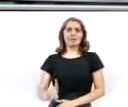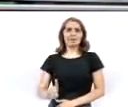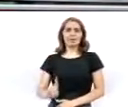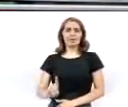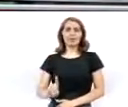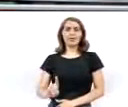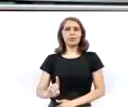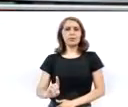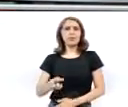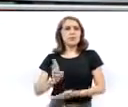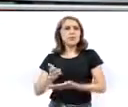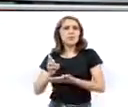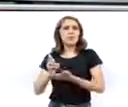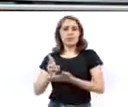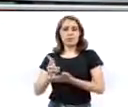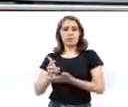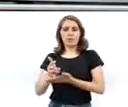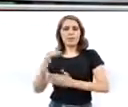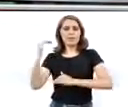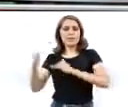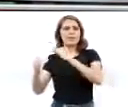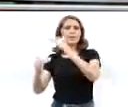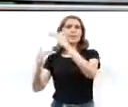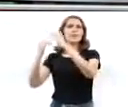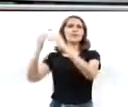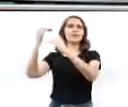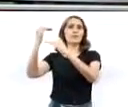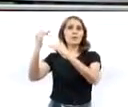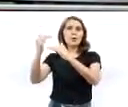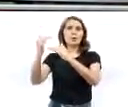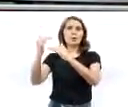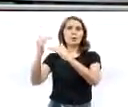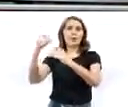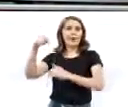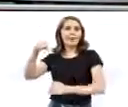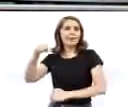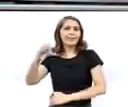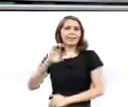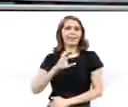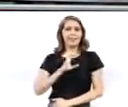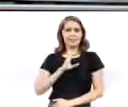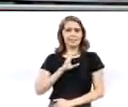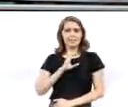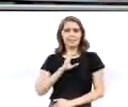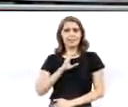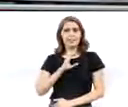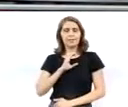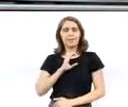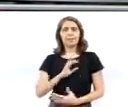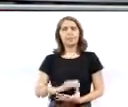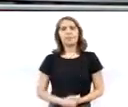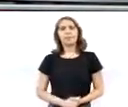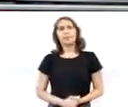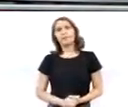outorgados e serem, de alguma forma, validados para que ela cresça e se desenvolva na sua cidade.